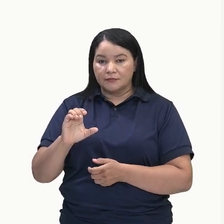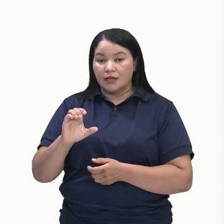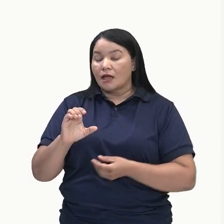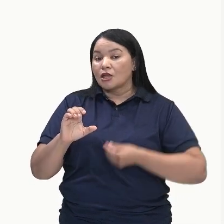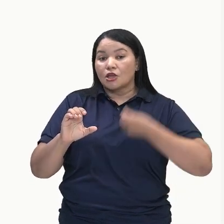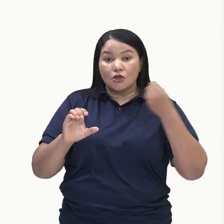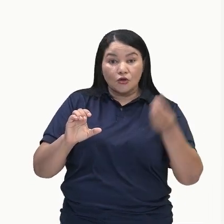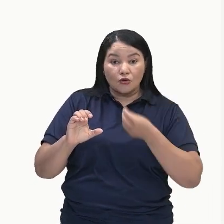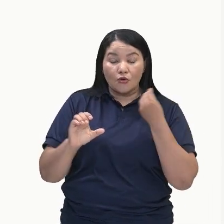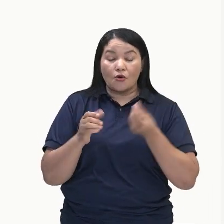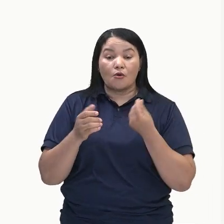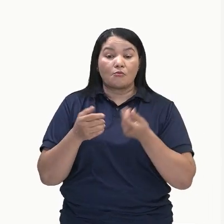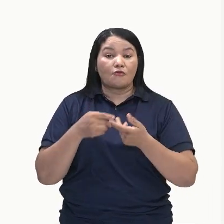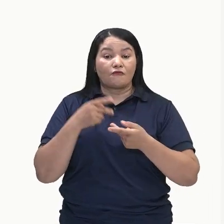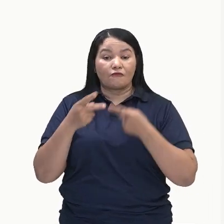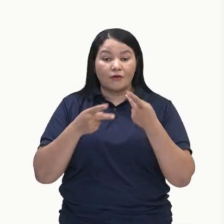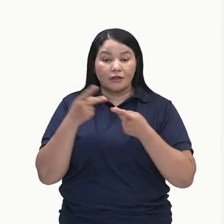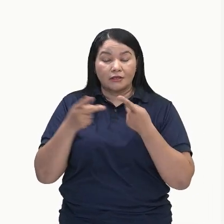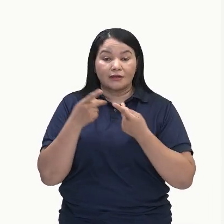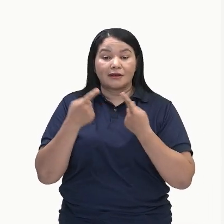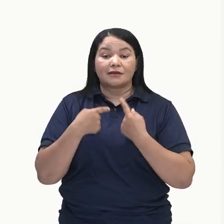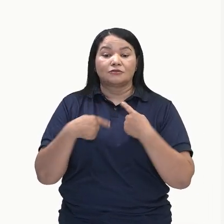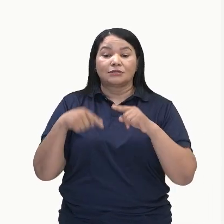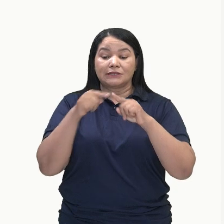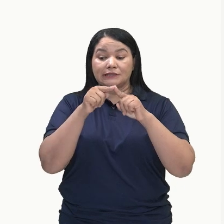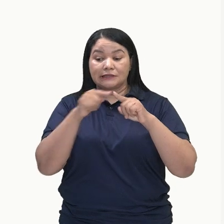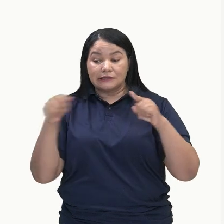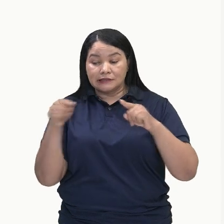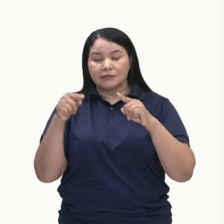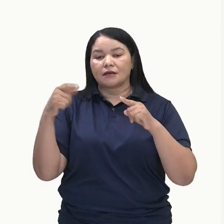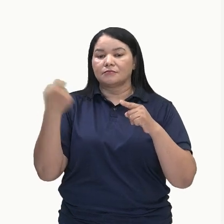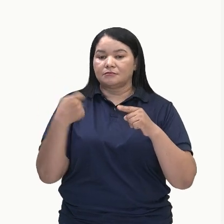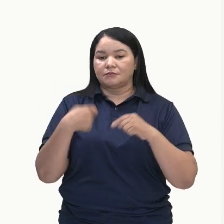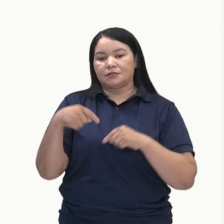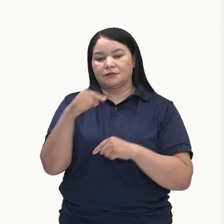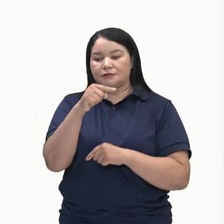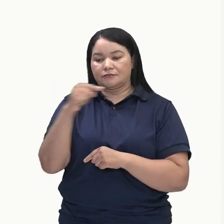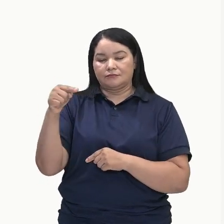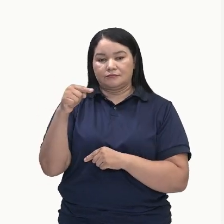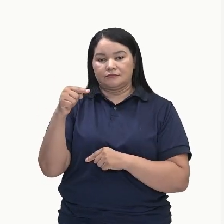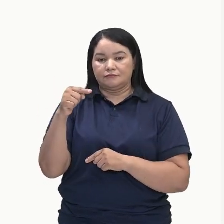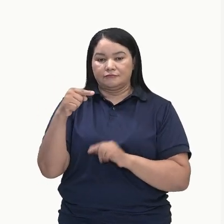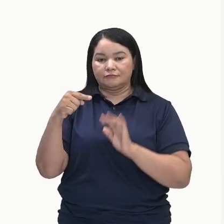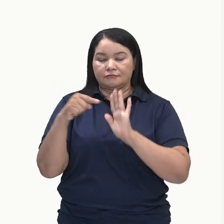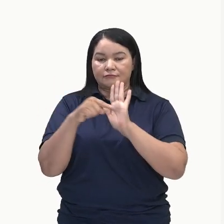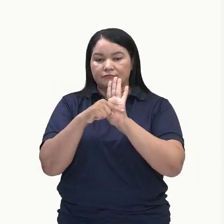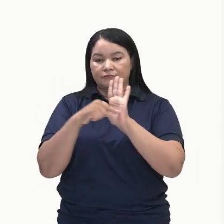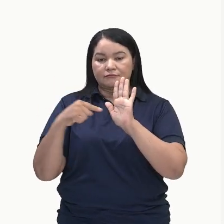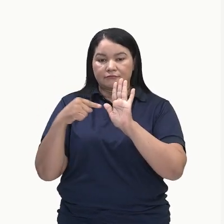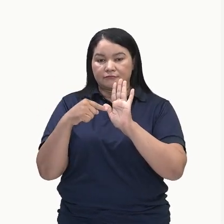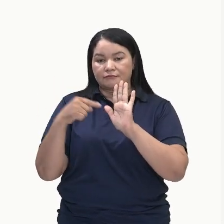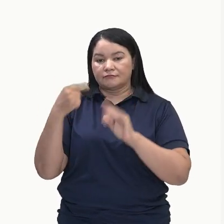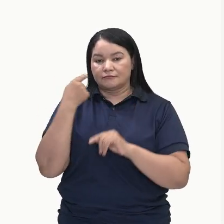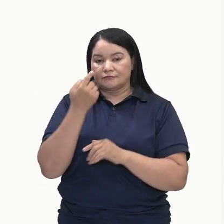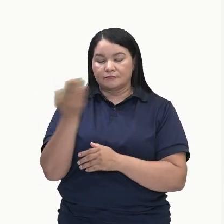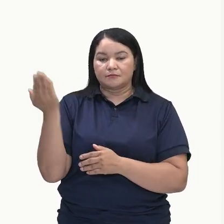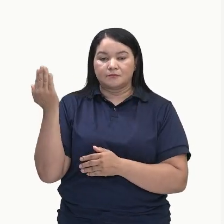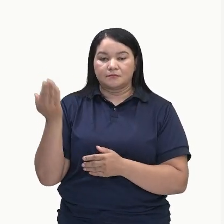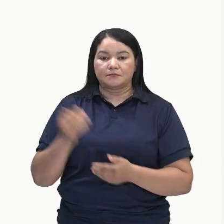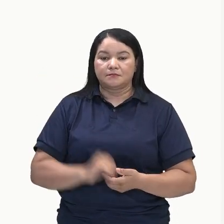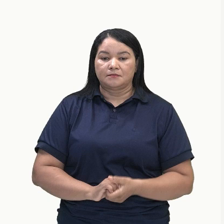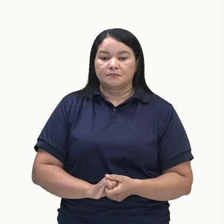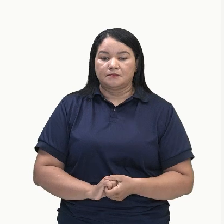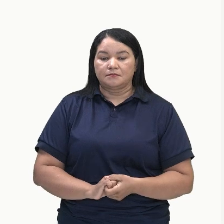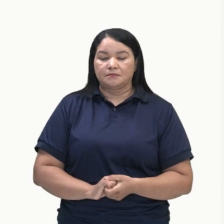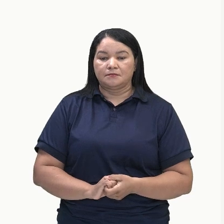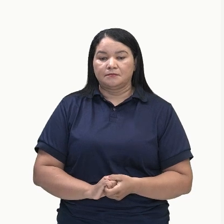nós estamos falando de segmento, nós temos que fazer a representação aqui em cima